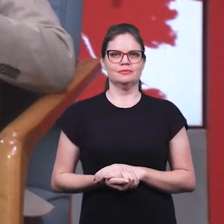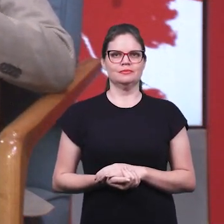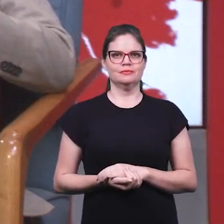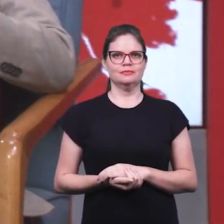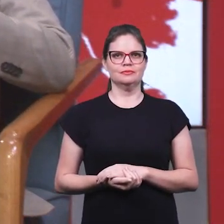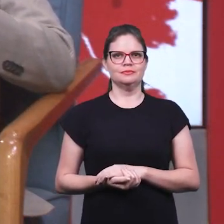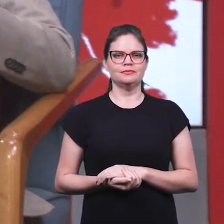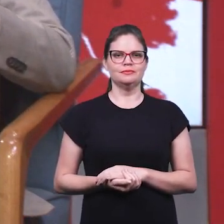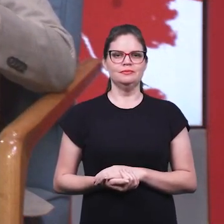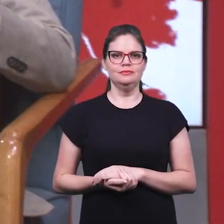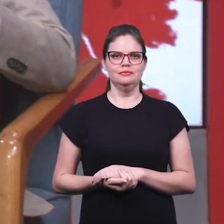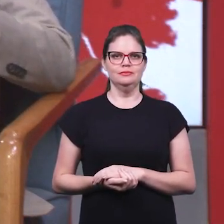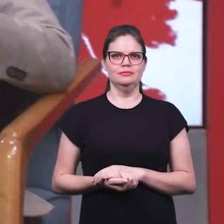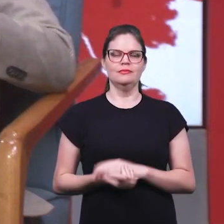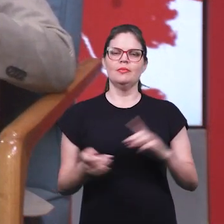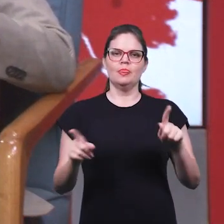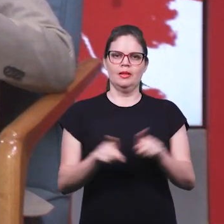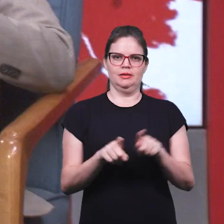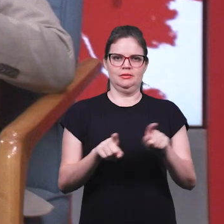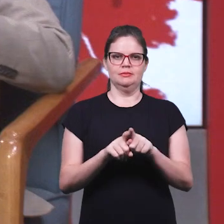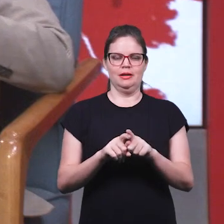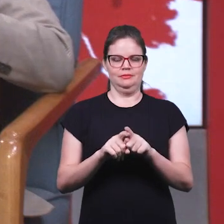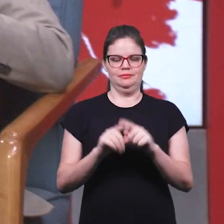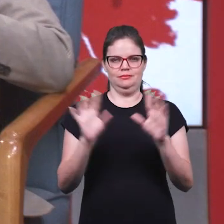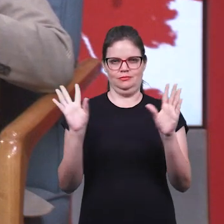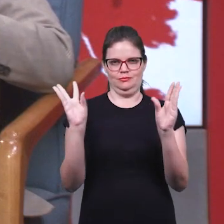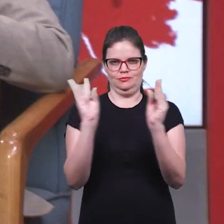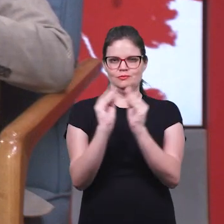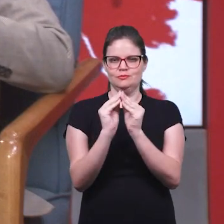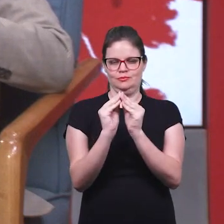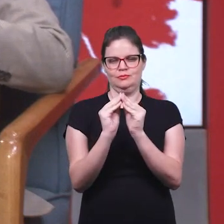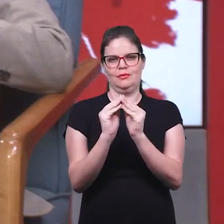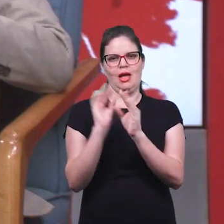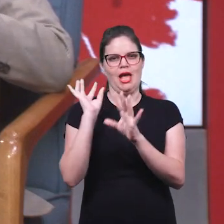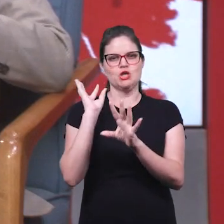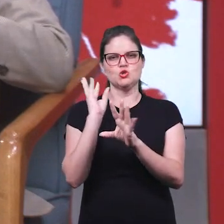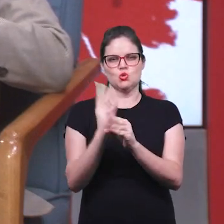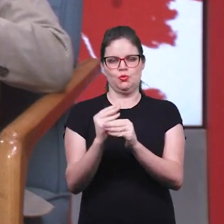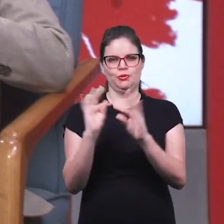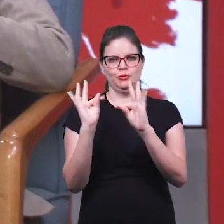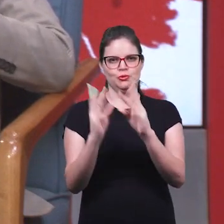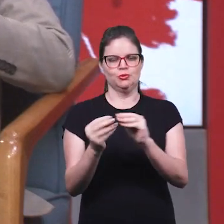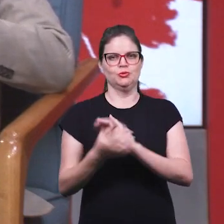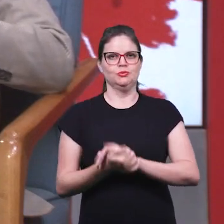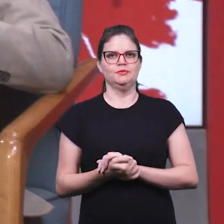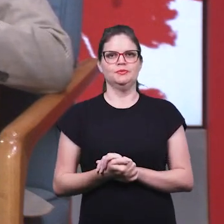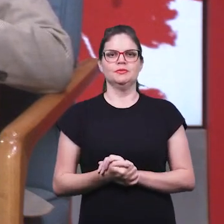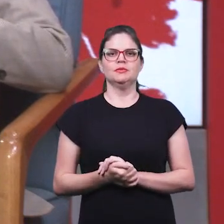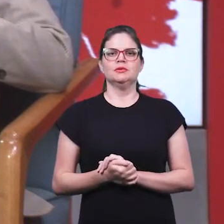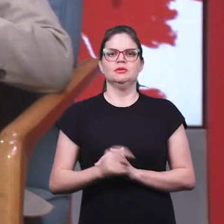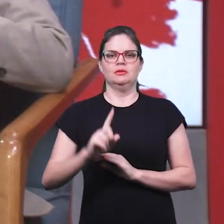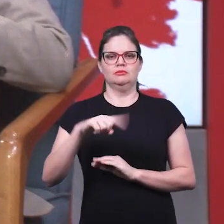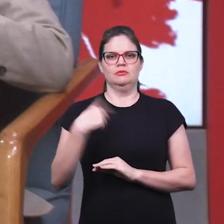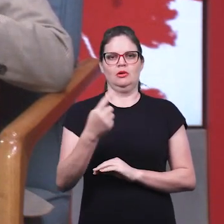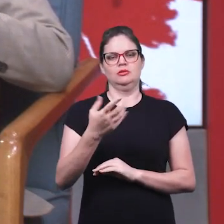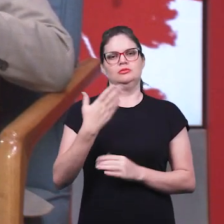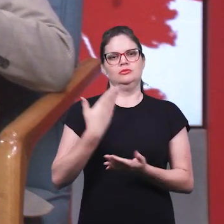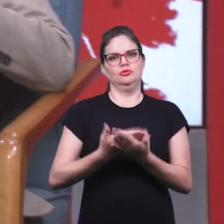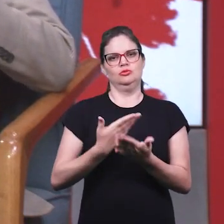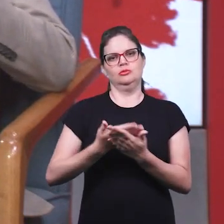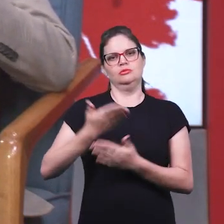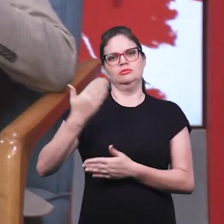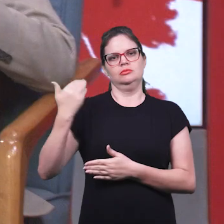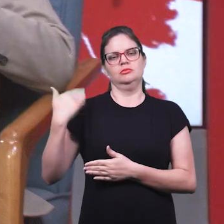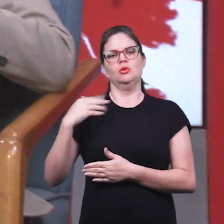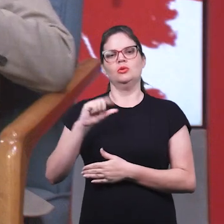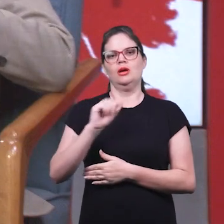Ainda nessa conclusão de abordagem que nós falamos, né, mostrando que o ministério para